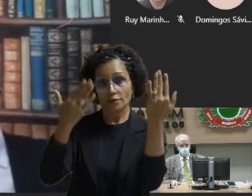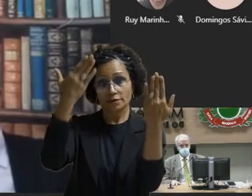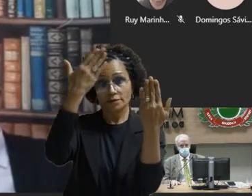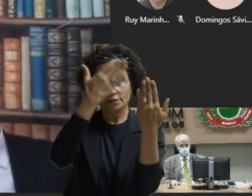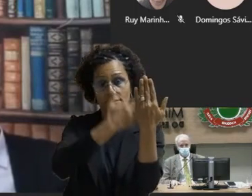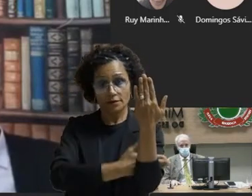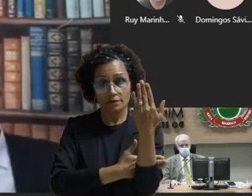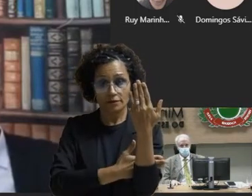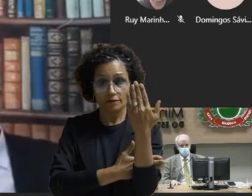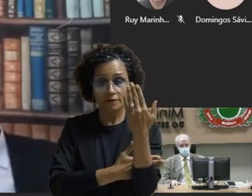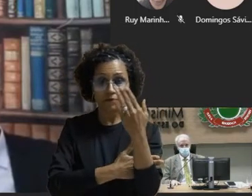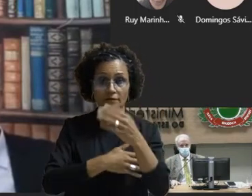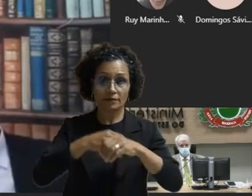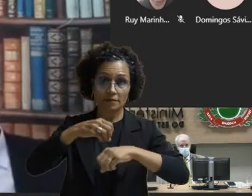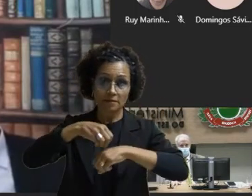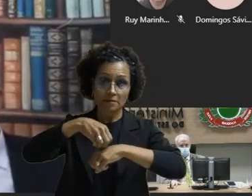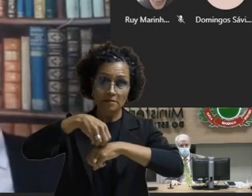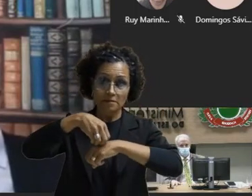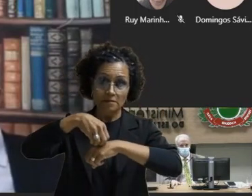recomendação.